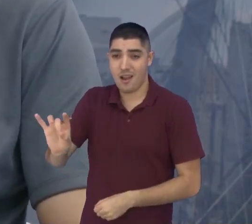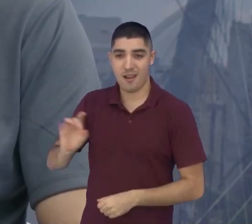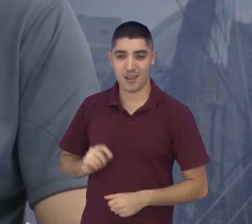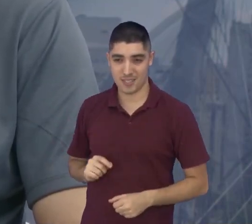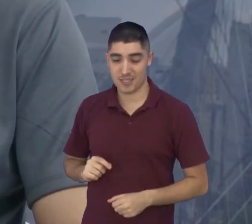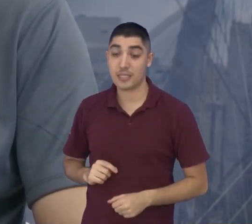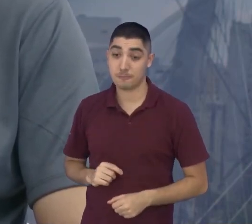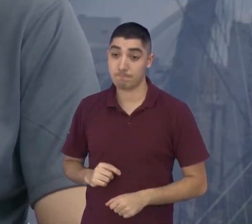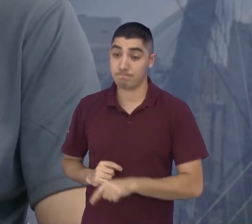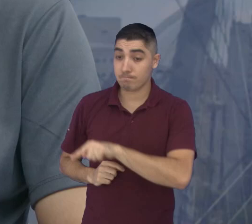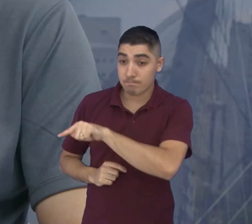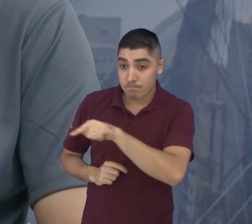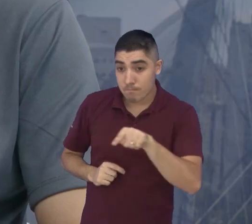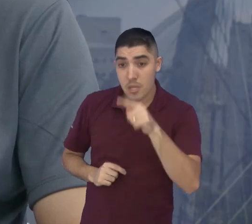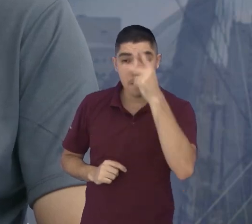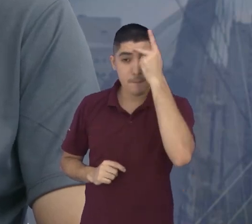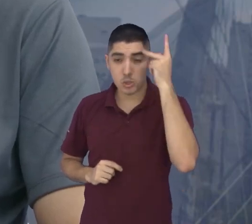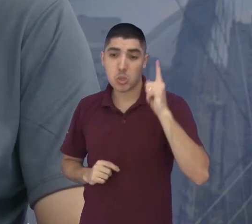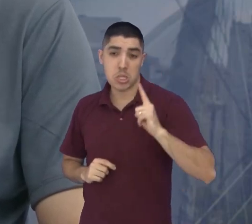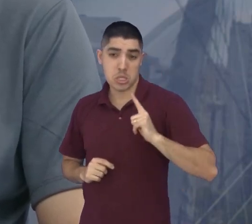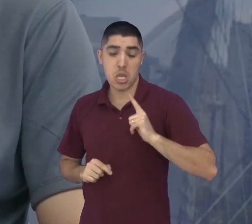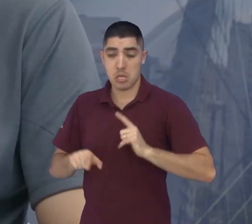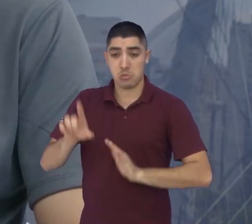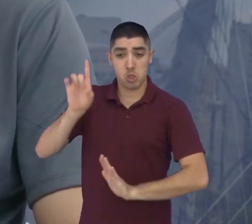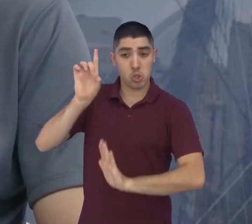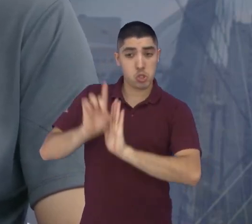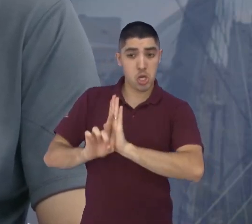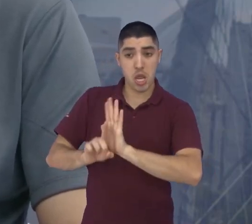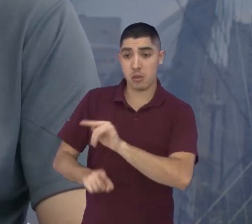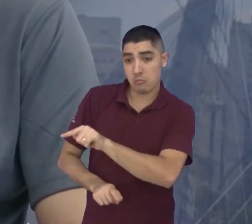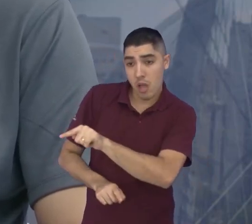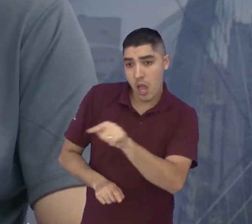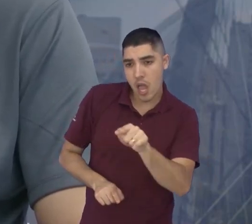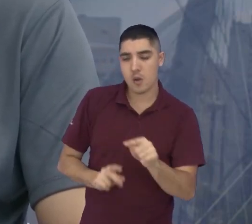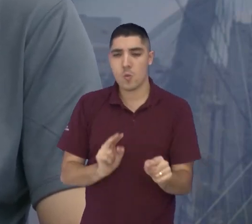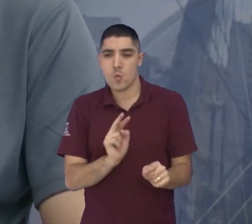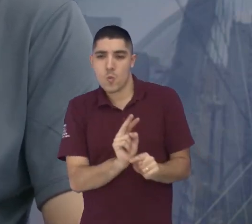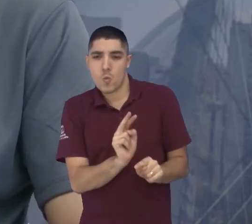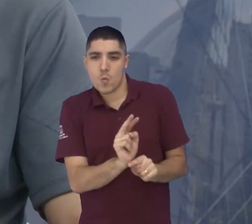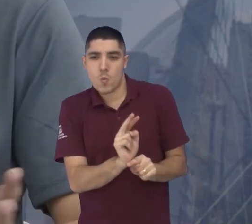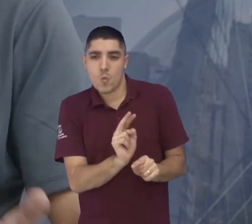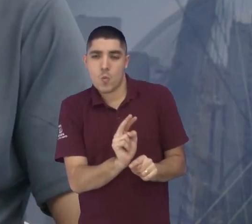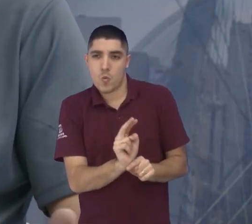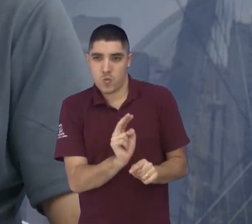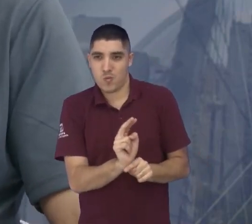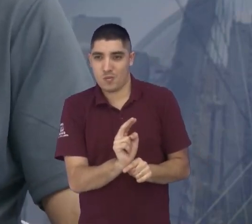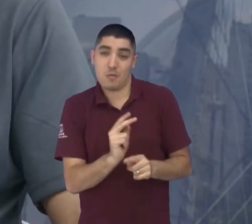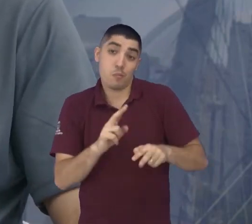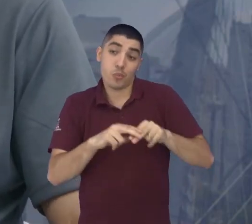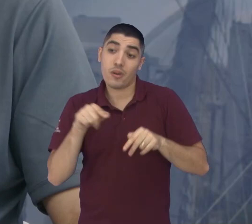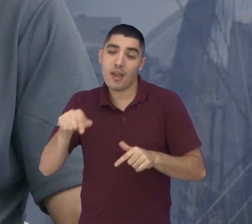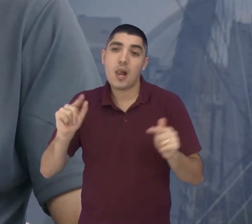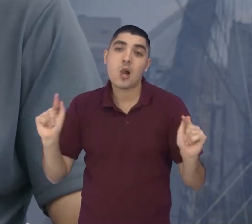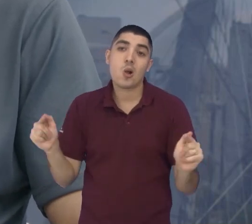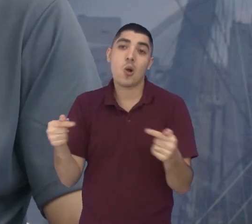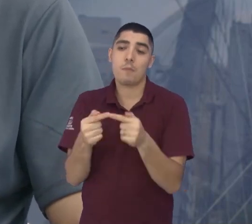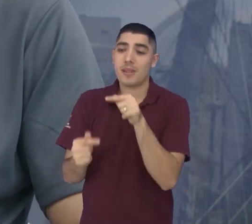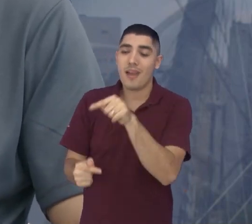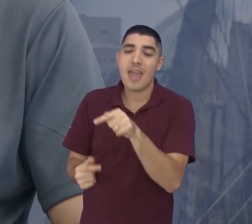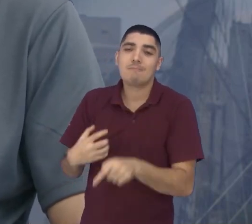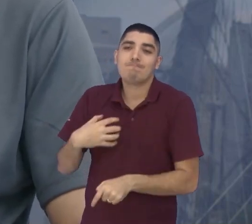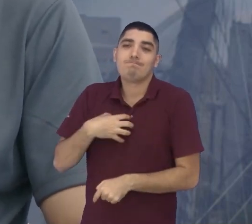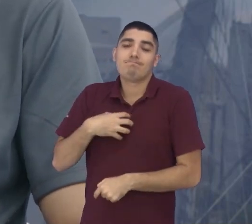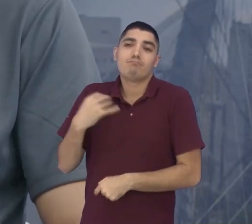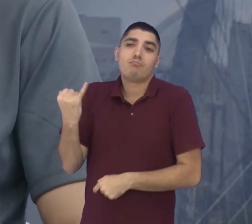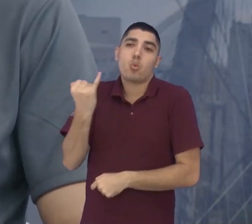seus elementos, seus patrimônios históricos, né? Por causa dessa significância para com eles,